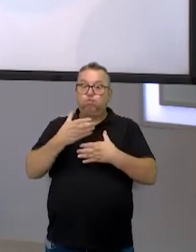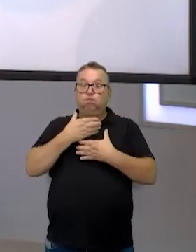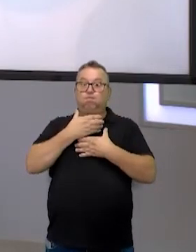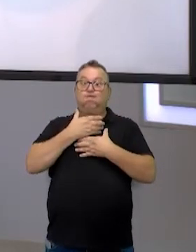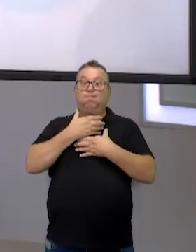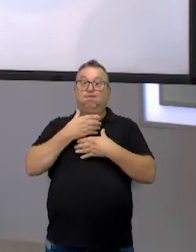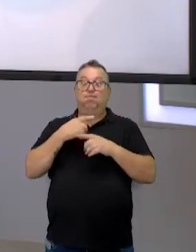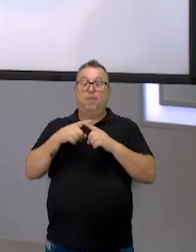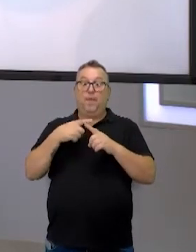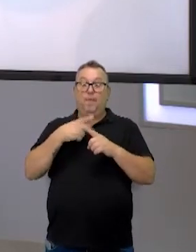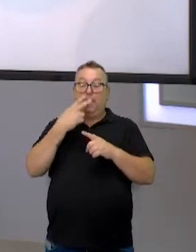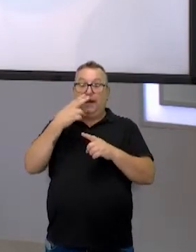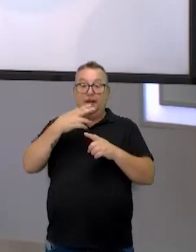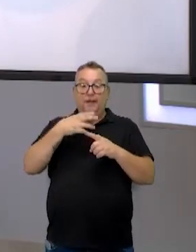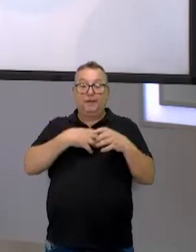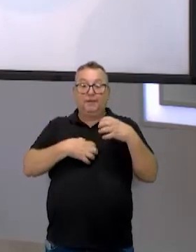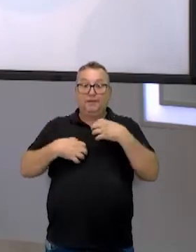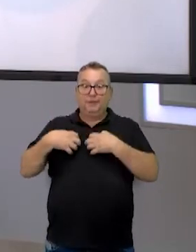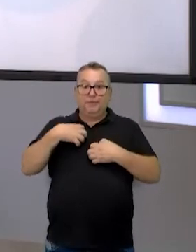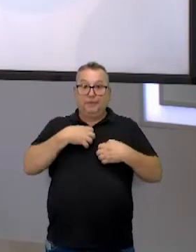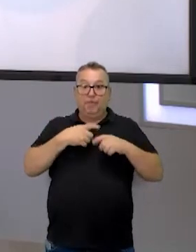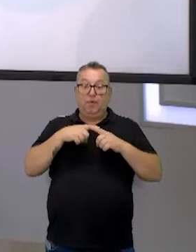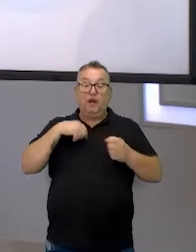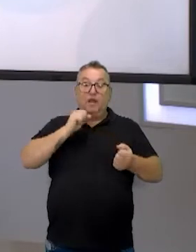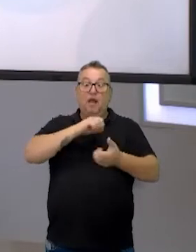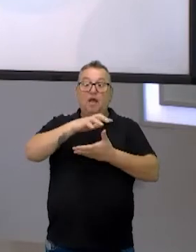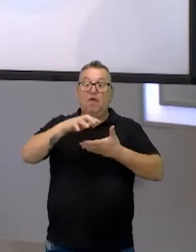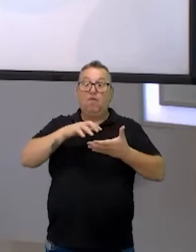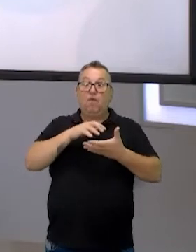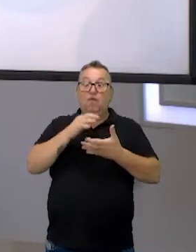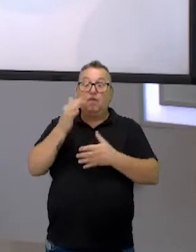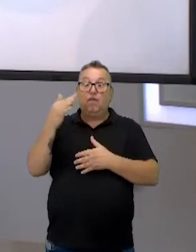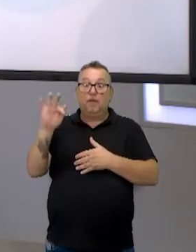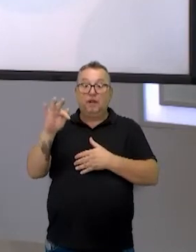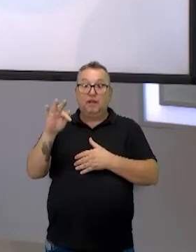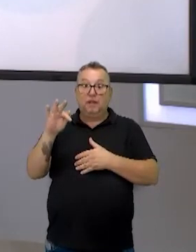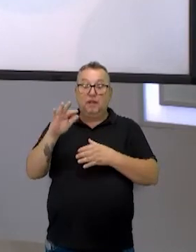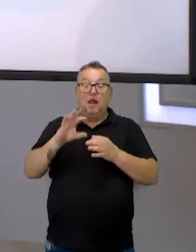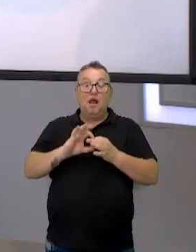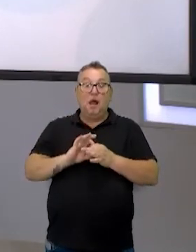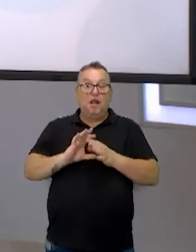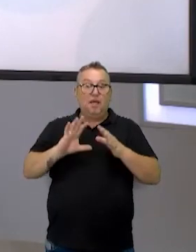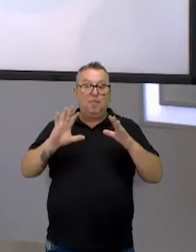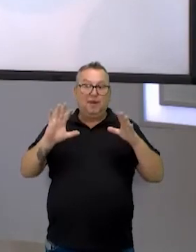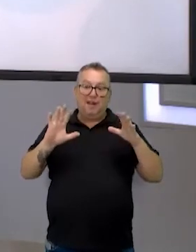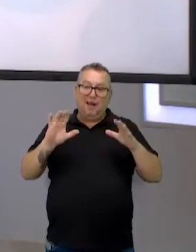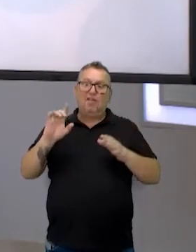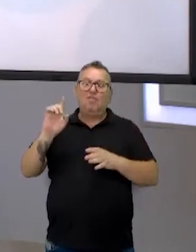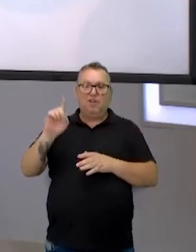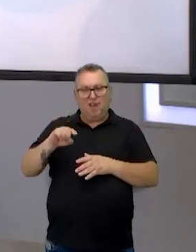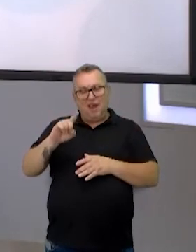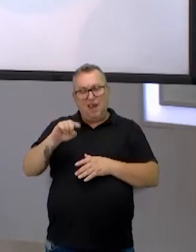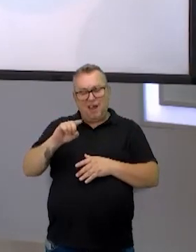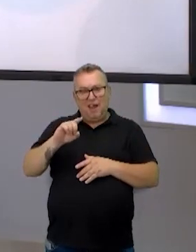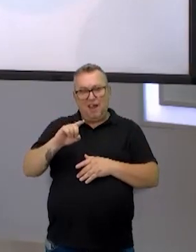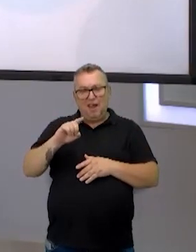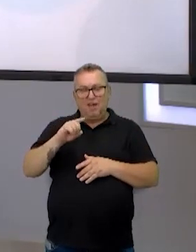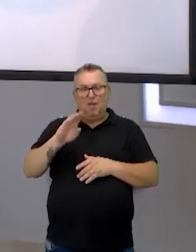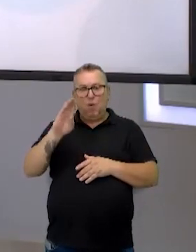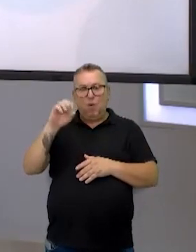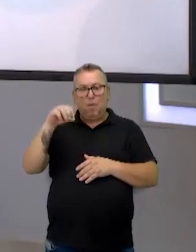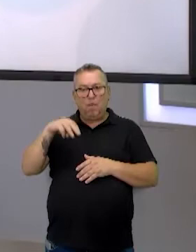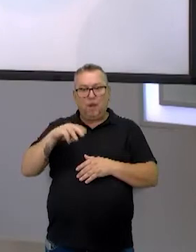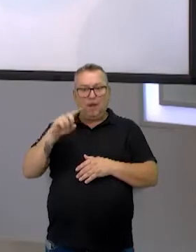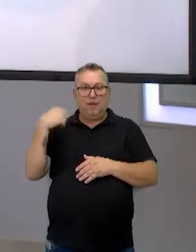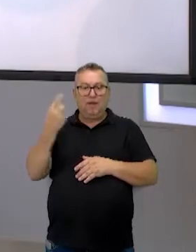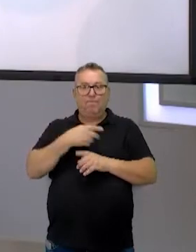até porque, desde a Revolução Francesa, a gente sabe, liberdade é, sem dúvida nenhuma, um dos maiores bens que